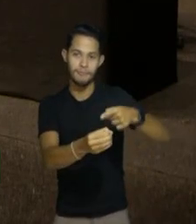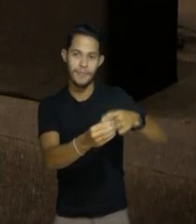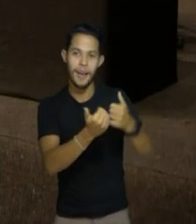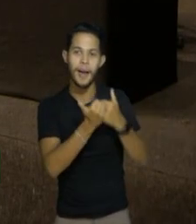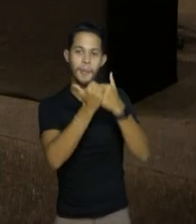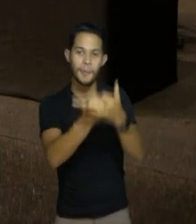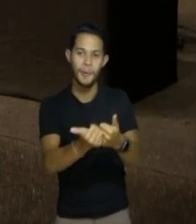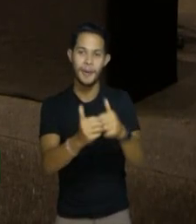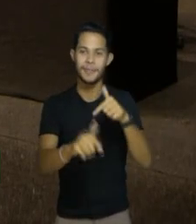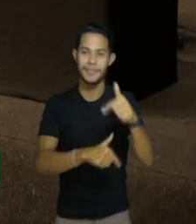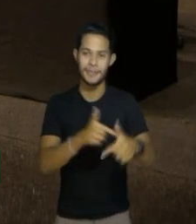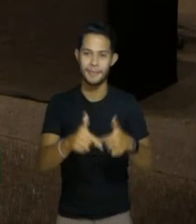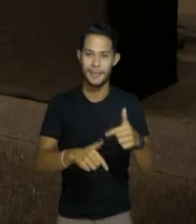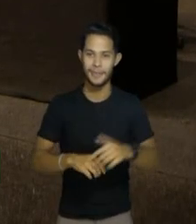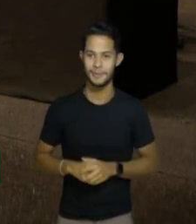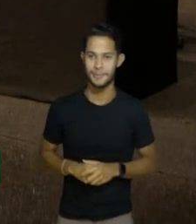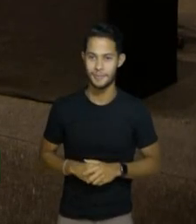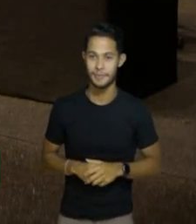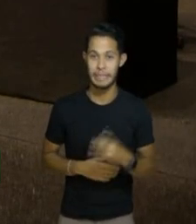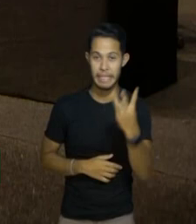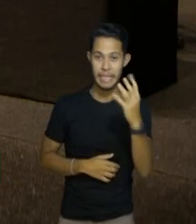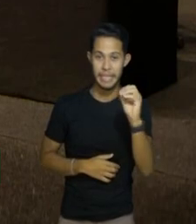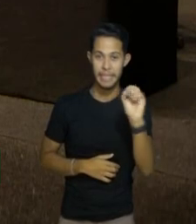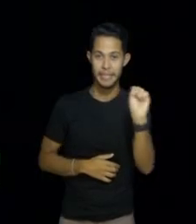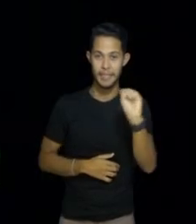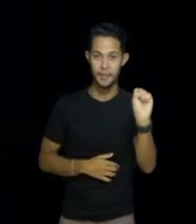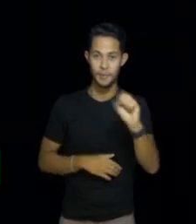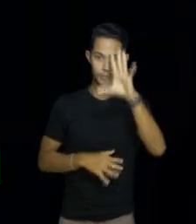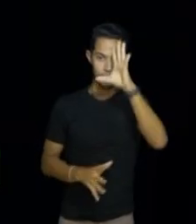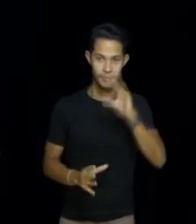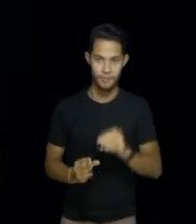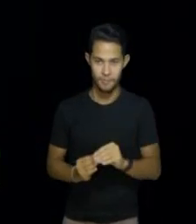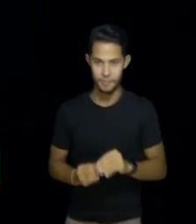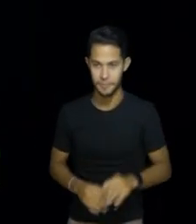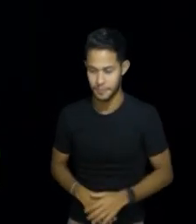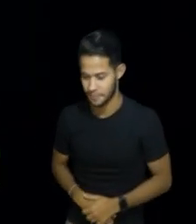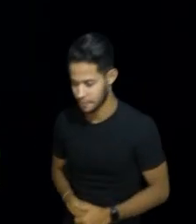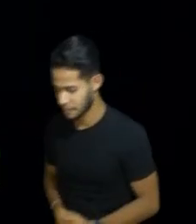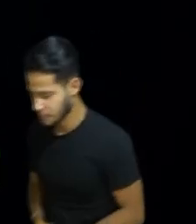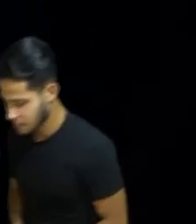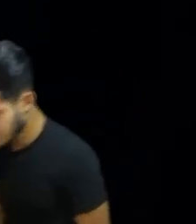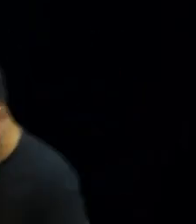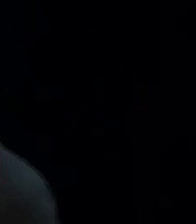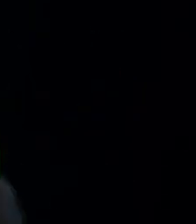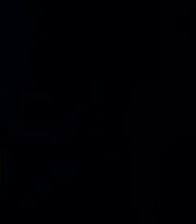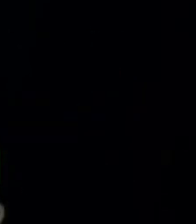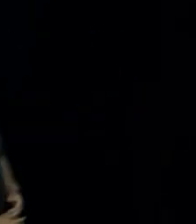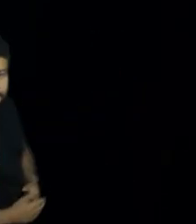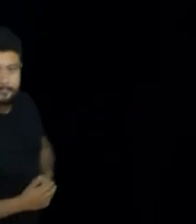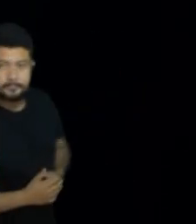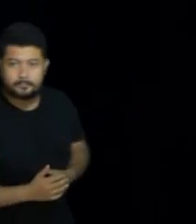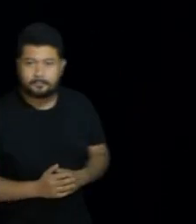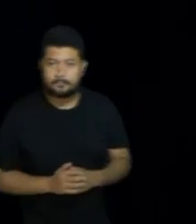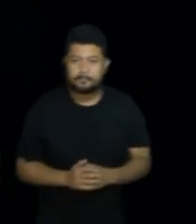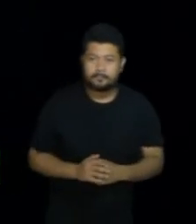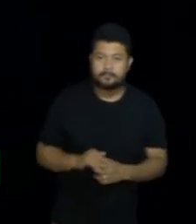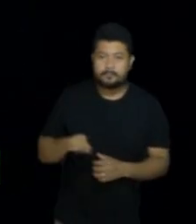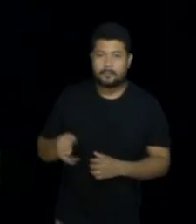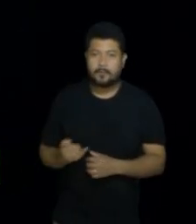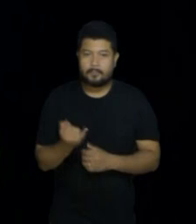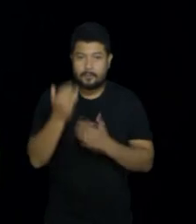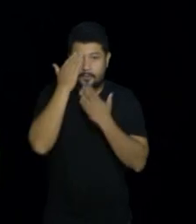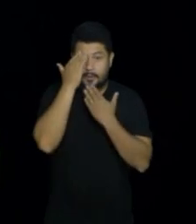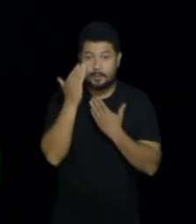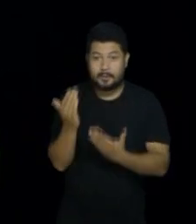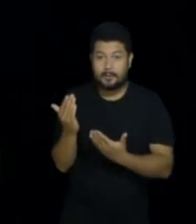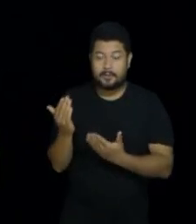30 segundos para concluir. Obrigado. Apoiem o trabalho da Associação Visite Pomerode. Aproveito aqui para agradecer o deputado